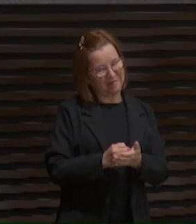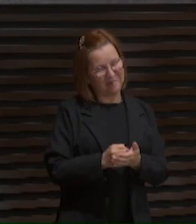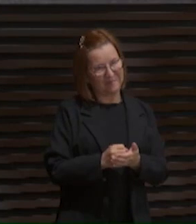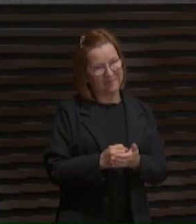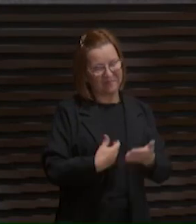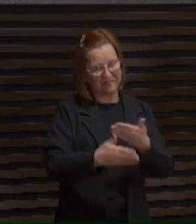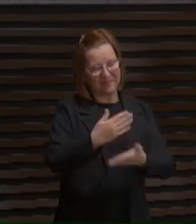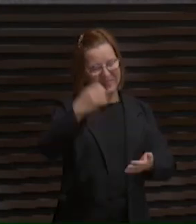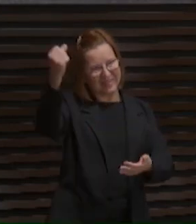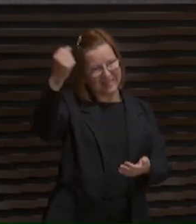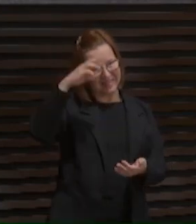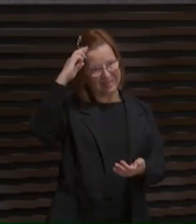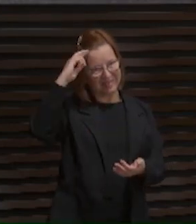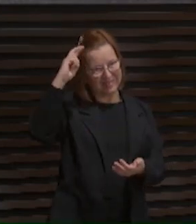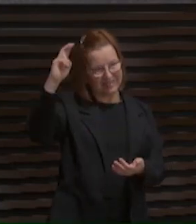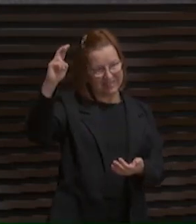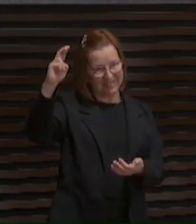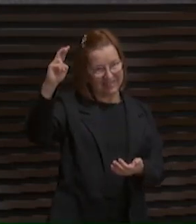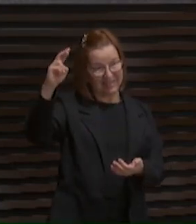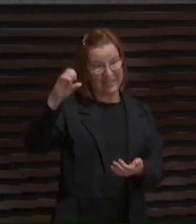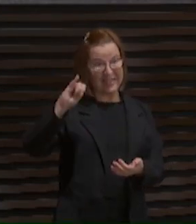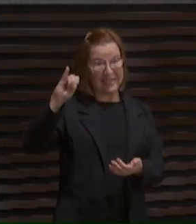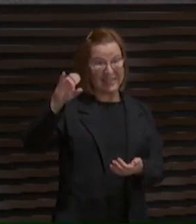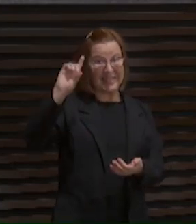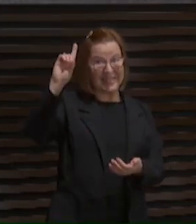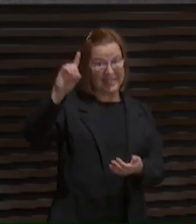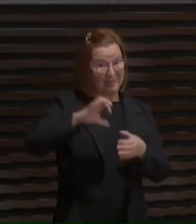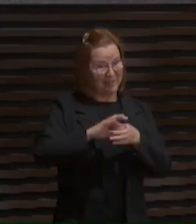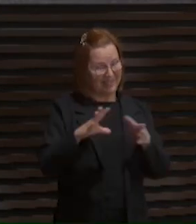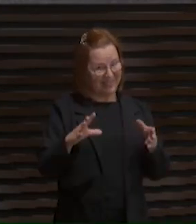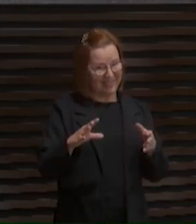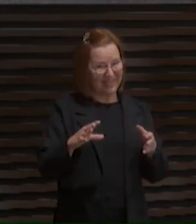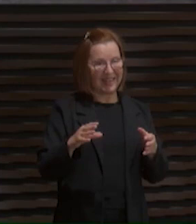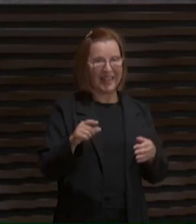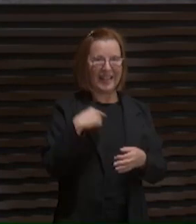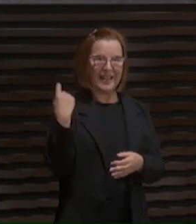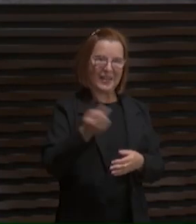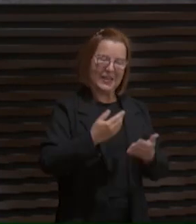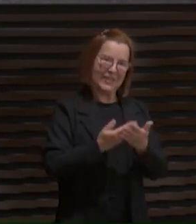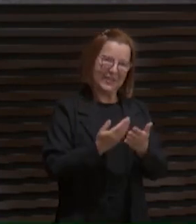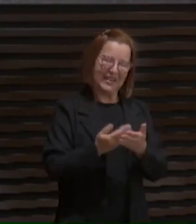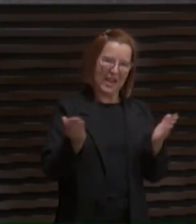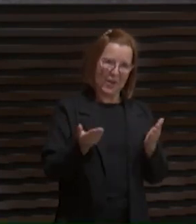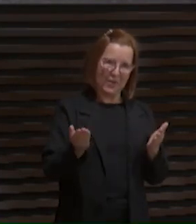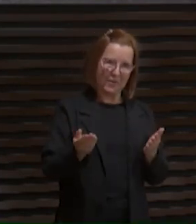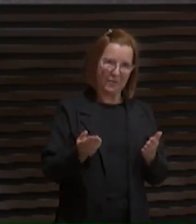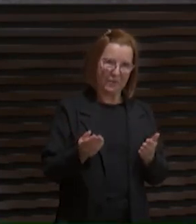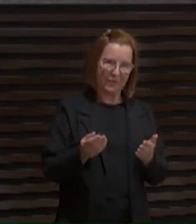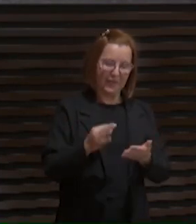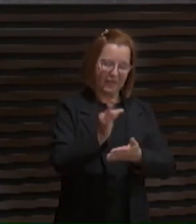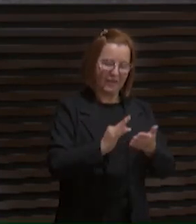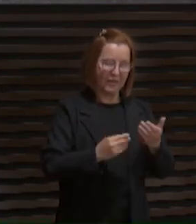Senhor, se Ele assim permitir, é esse assunto que nós vamos tratar hoje. Então, o texto base do boletim é o versículo